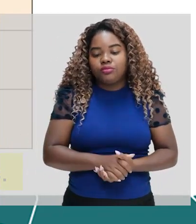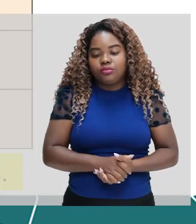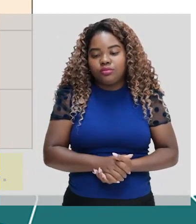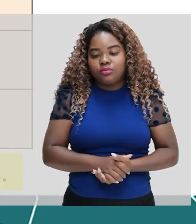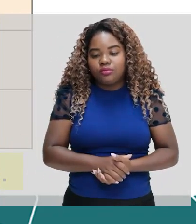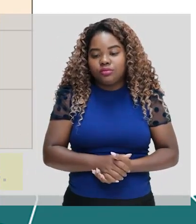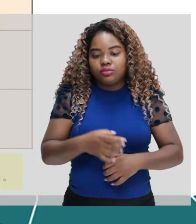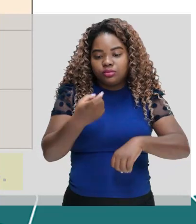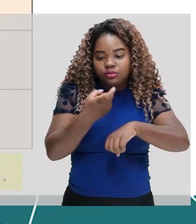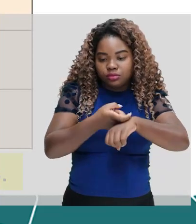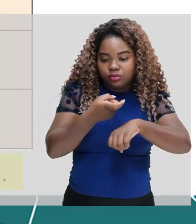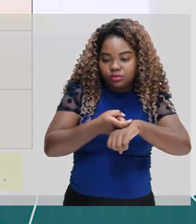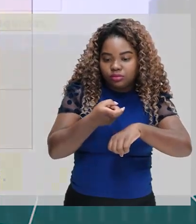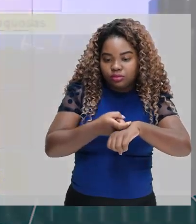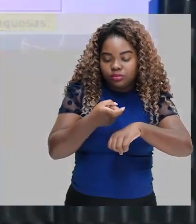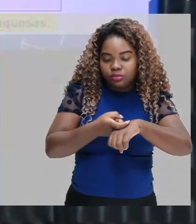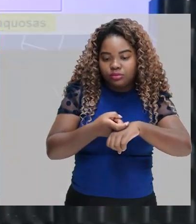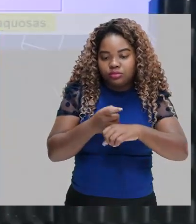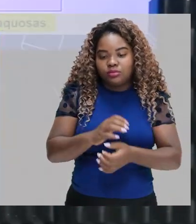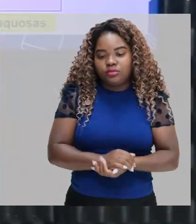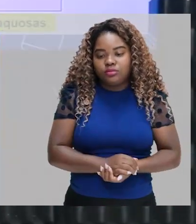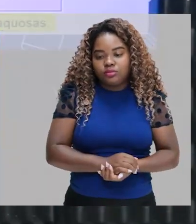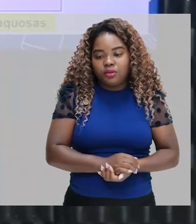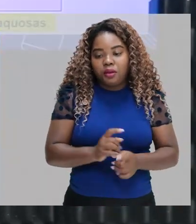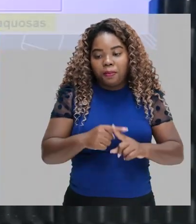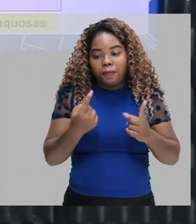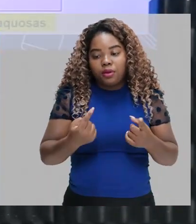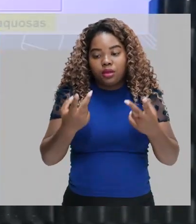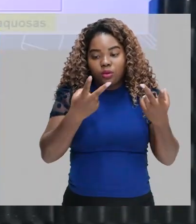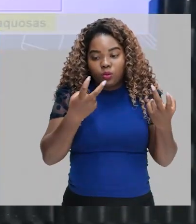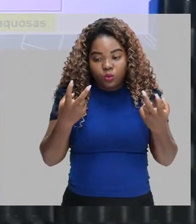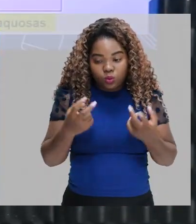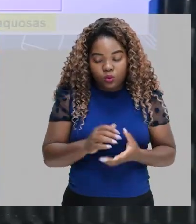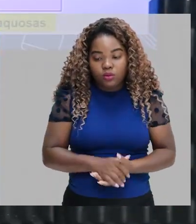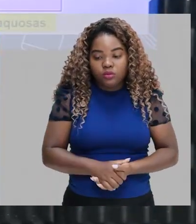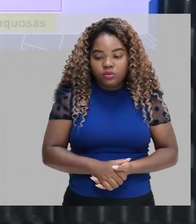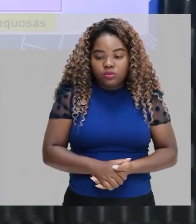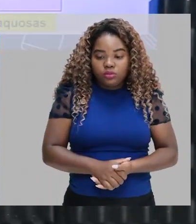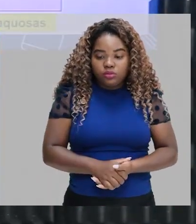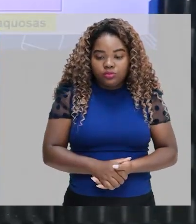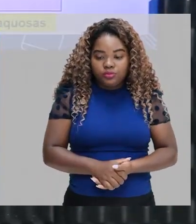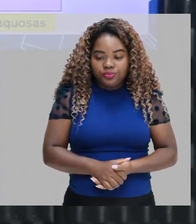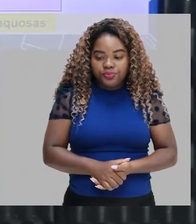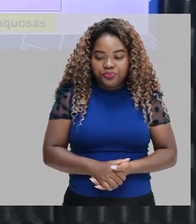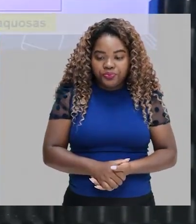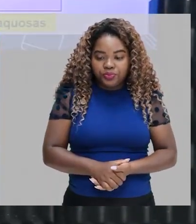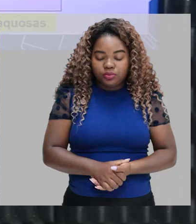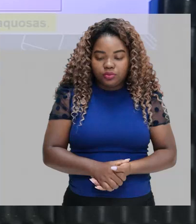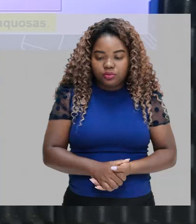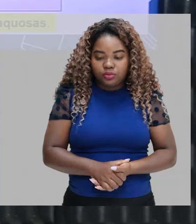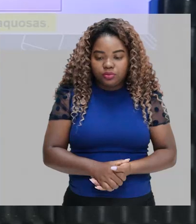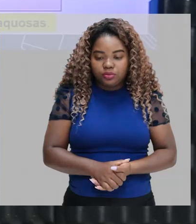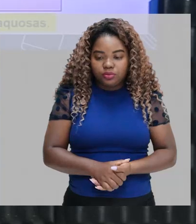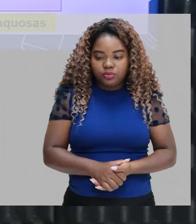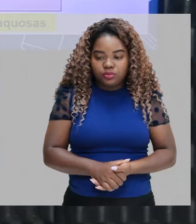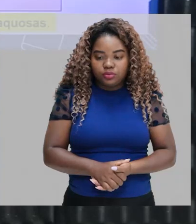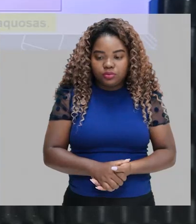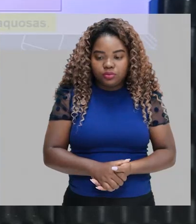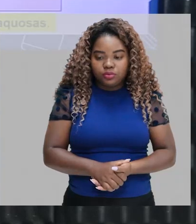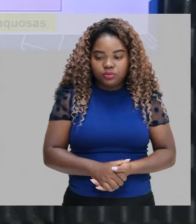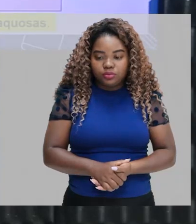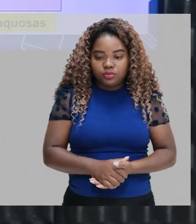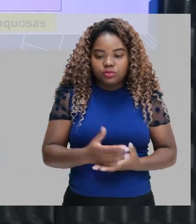estado sólido, certo? Mas o que a gente vai perceber, né, na verdade, é apenas aquele